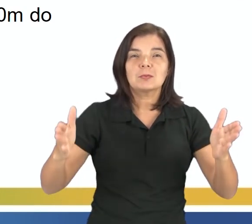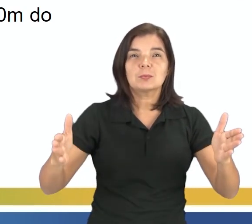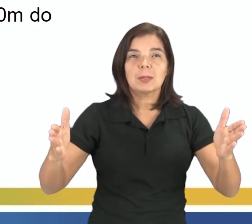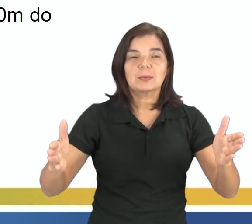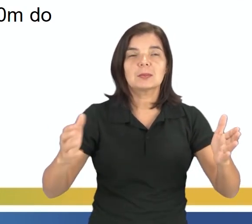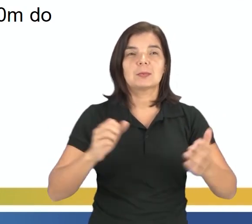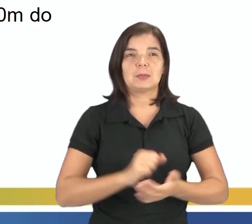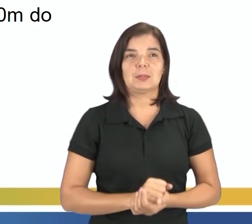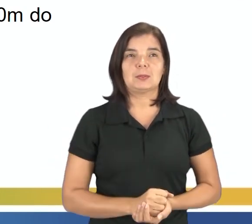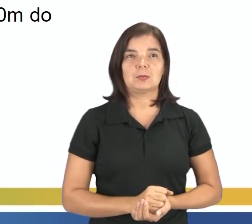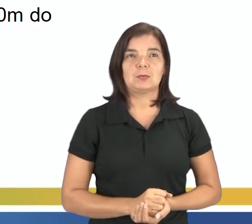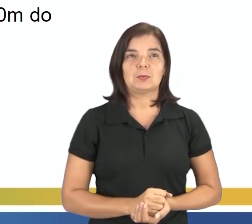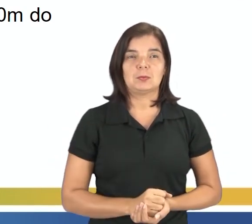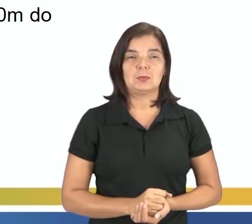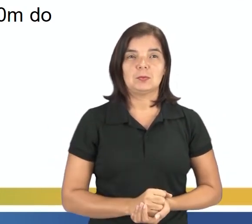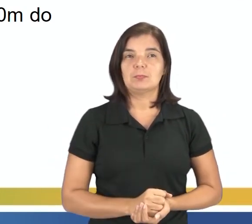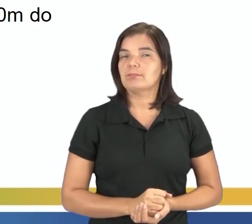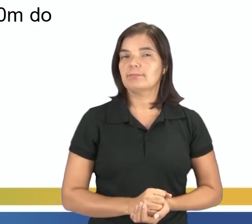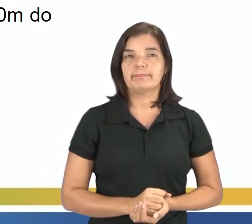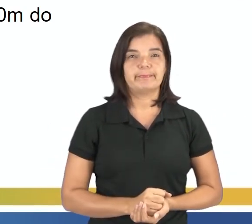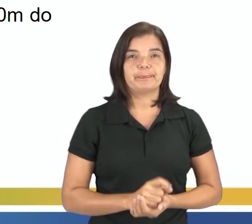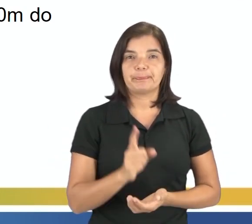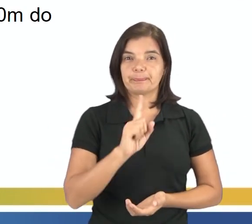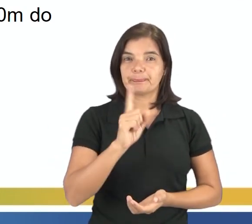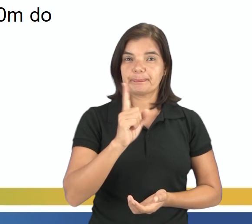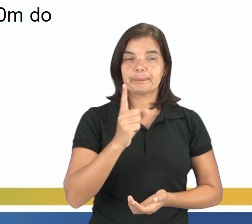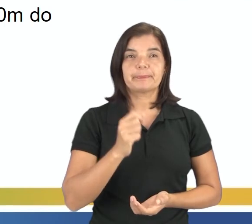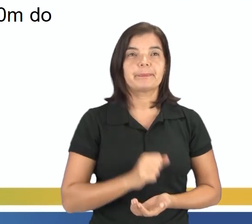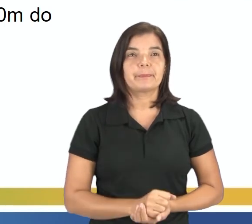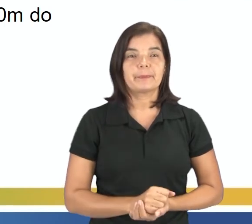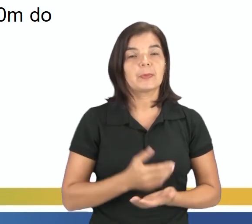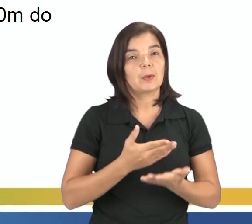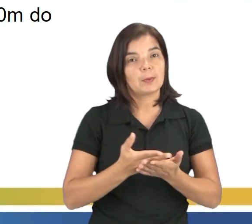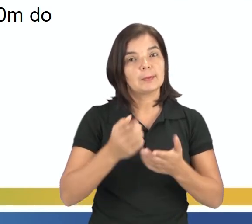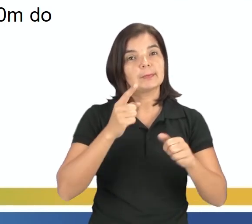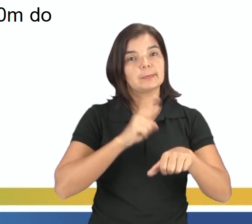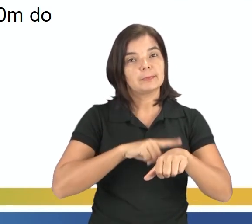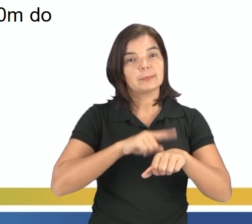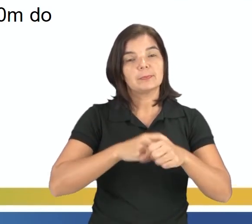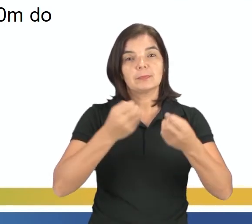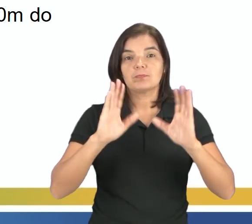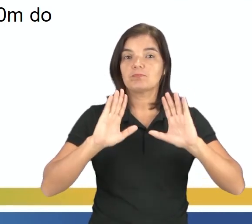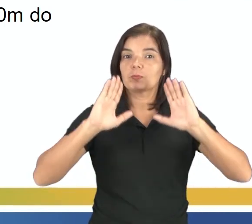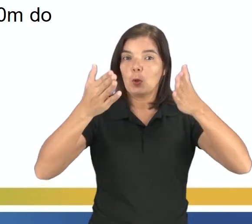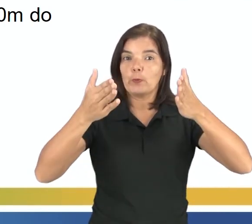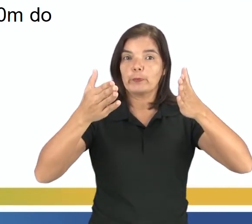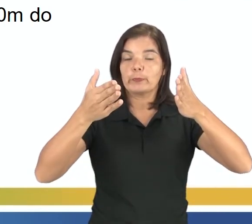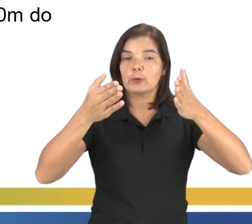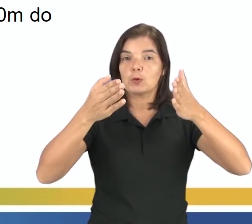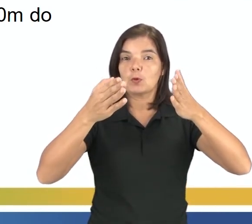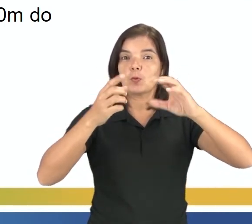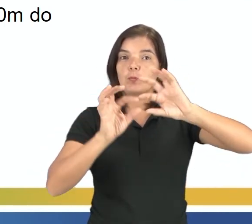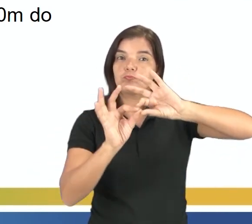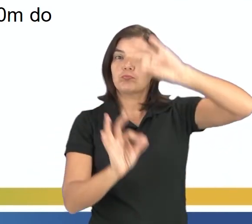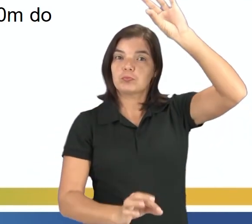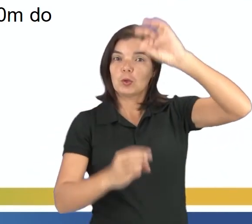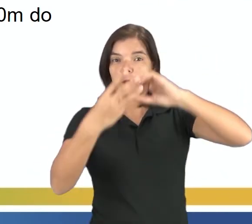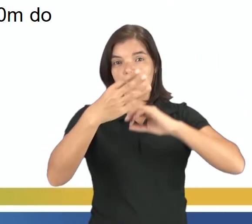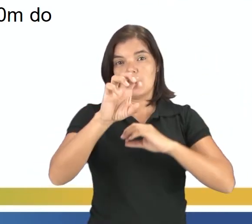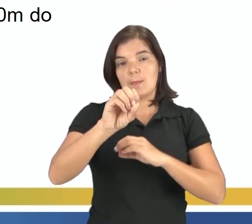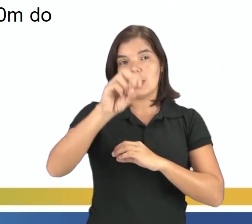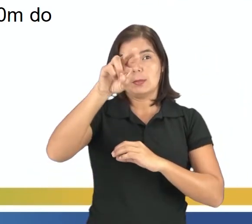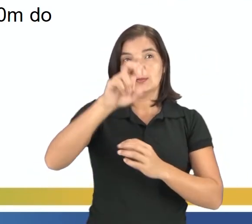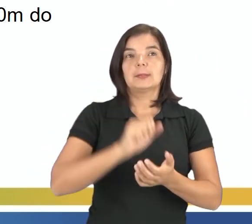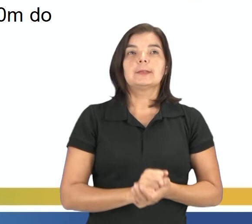do espaço demarcado para a partida? Não, né, gente? Desde o primeiro momento elas foram fixadas em uma altura de 3,5 m.